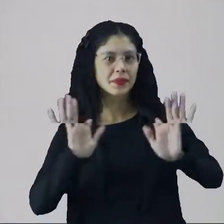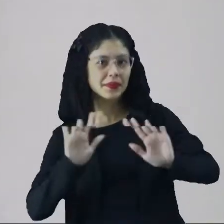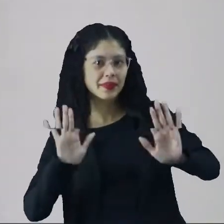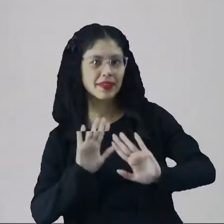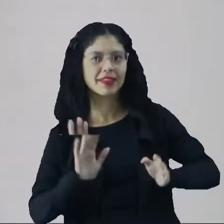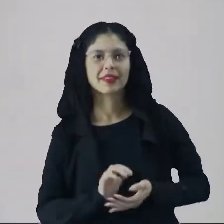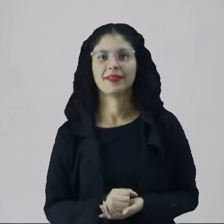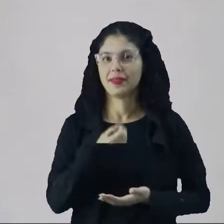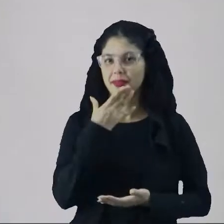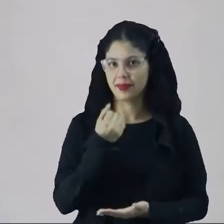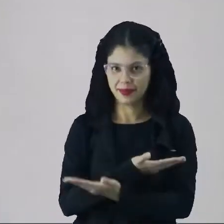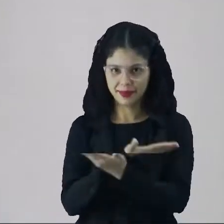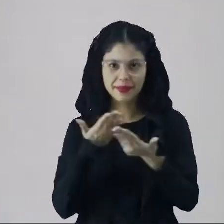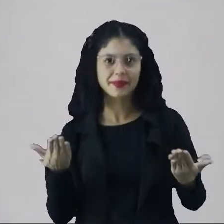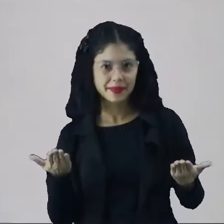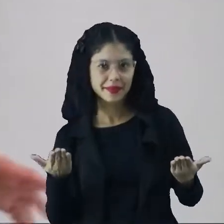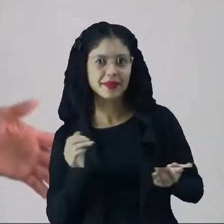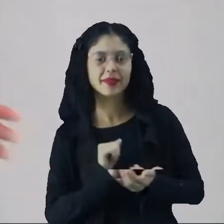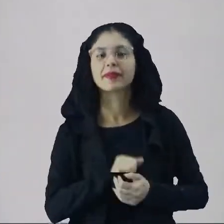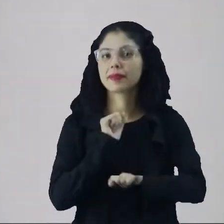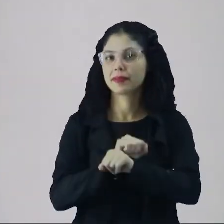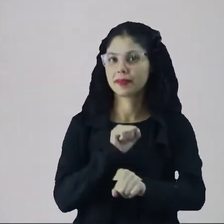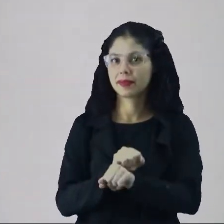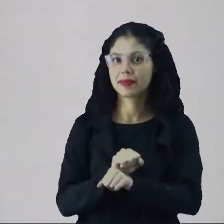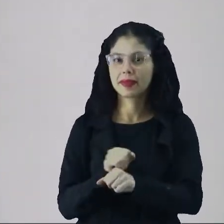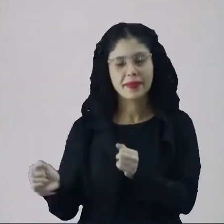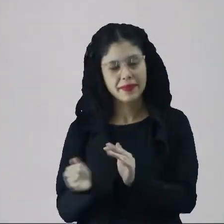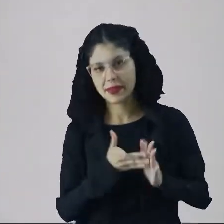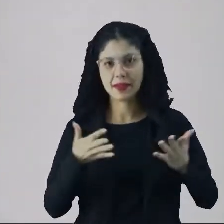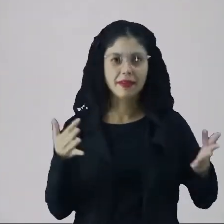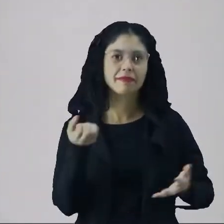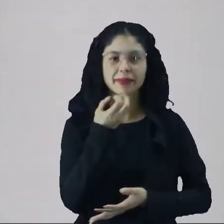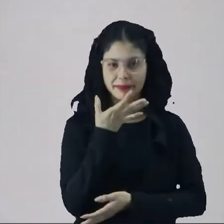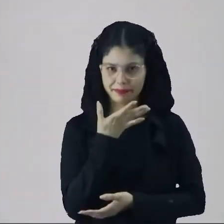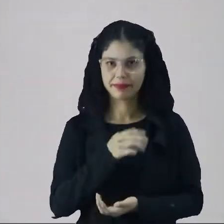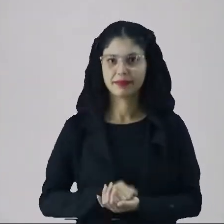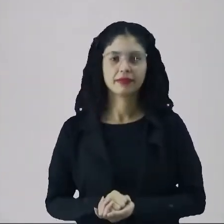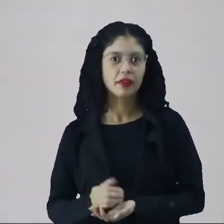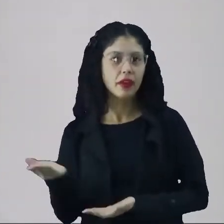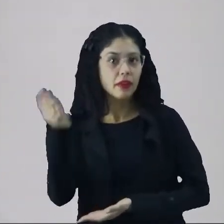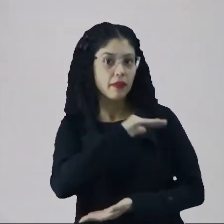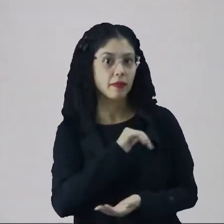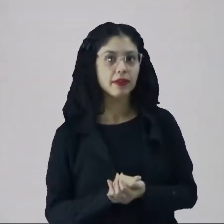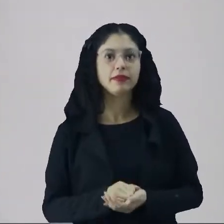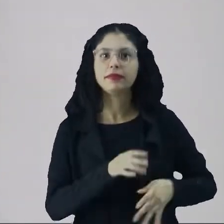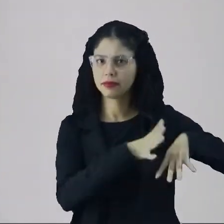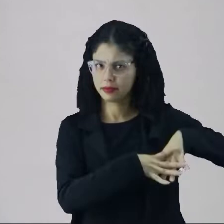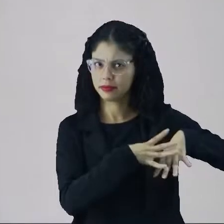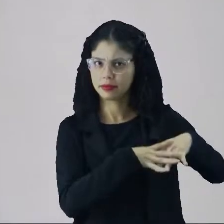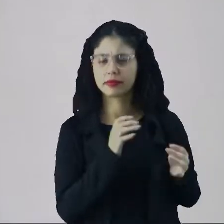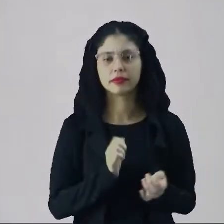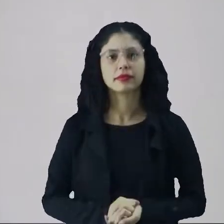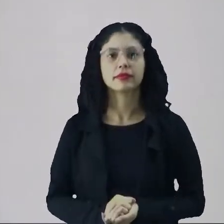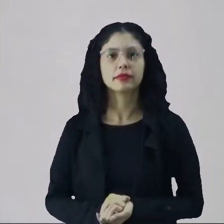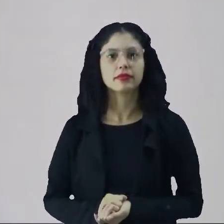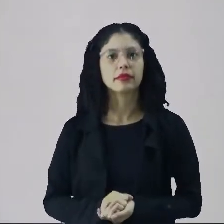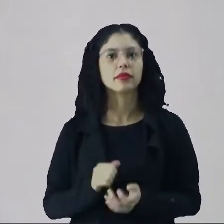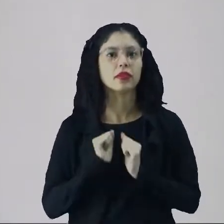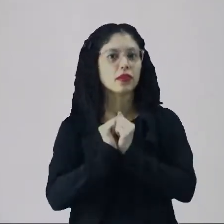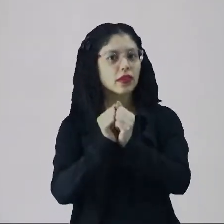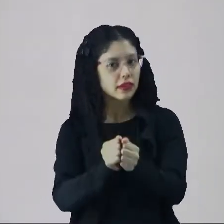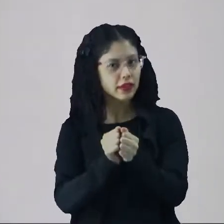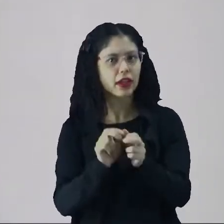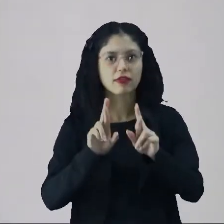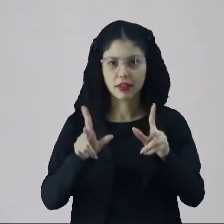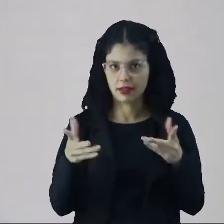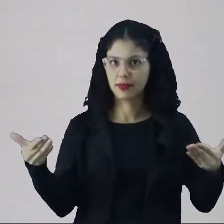Olá, olá, olá. E aí, tudo bem com você? Eu espero que esteja maravilhosamente bem. E aí, vamos matematicar? A matemática comigo